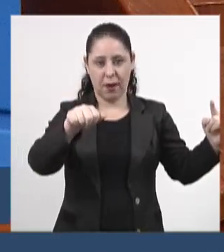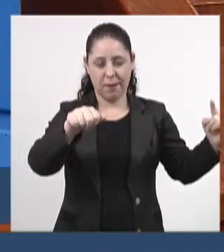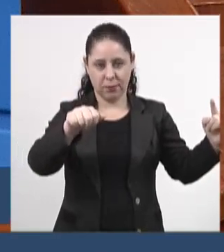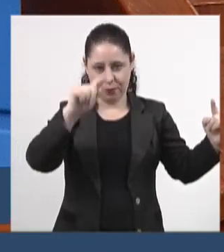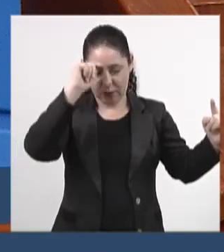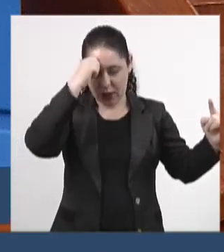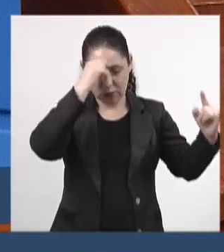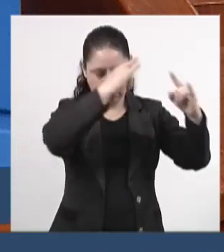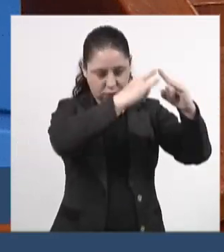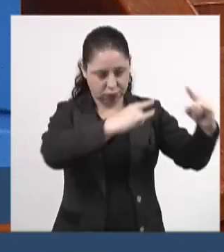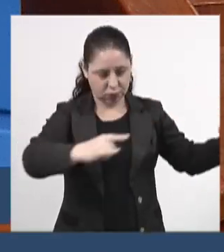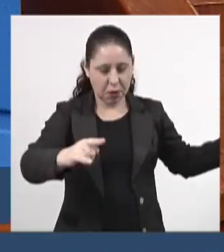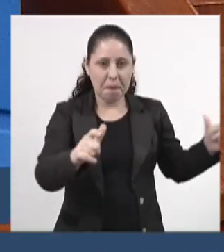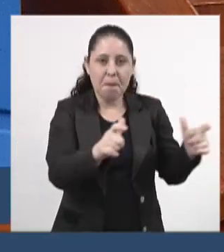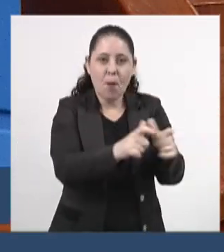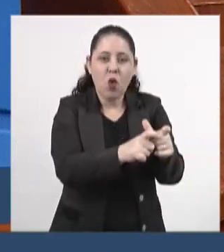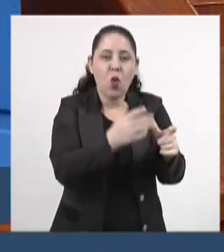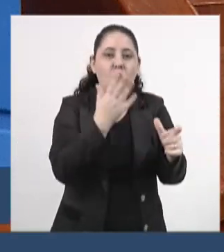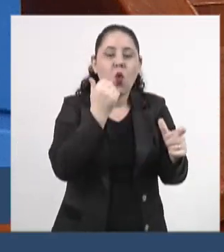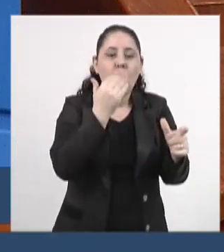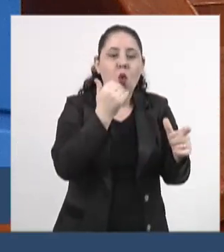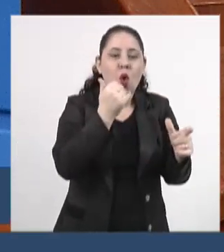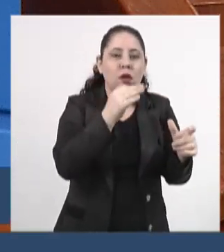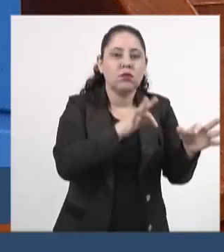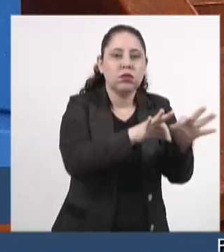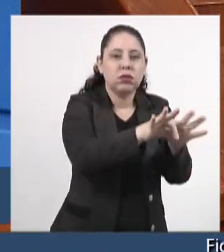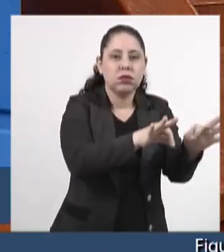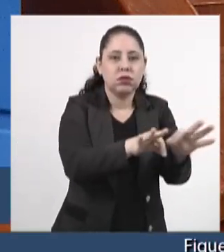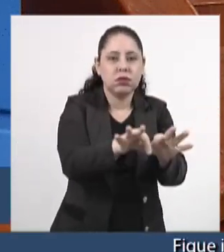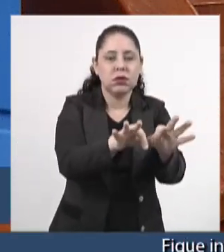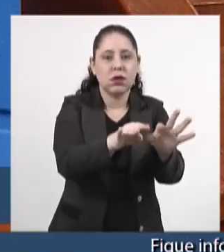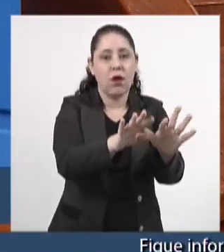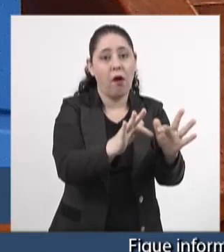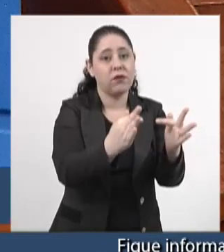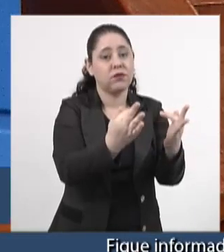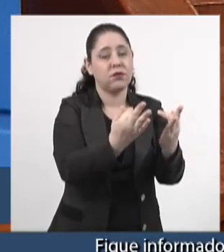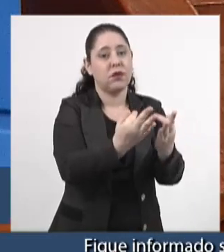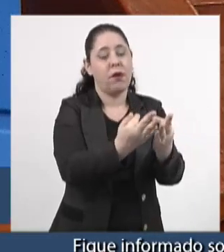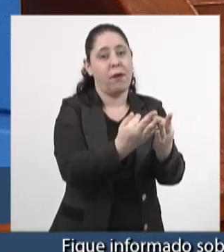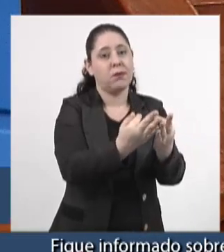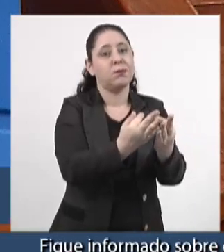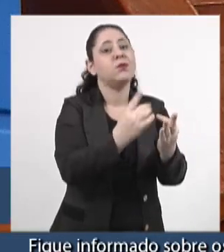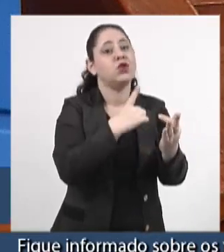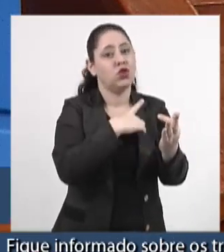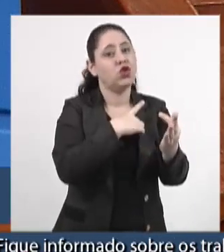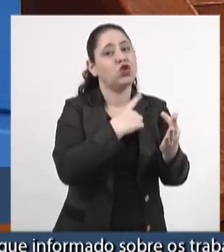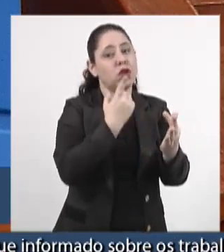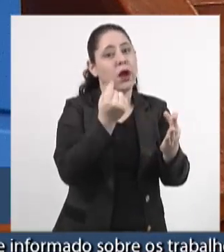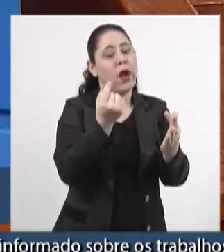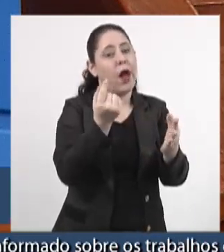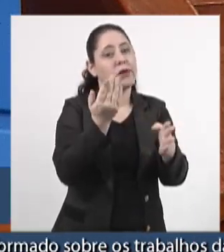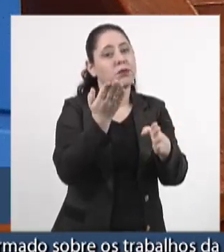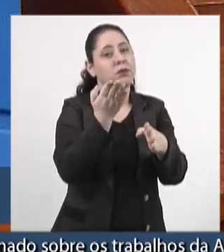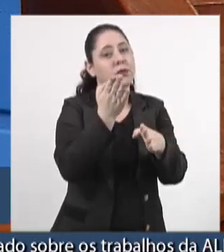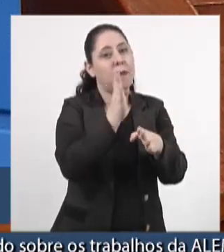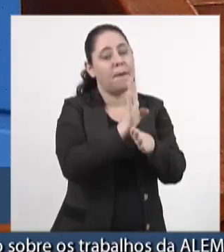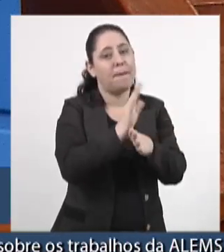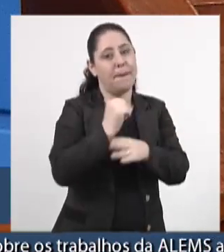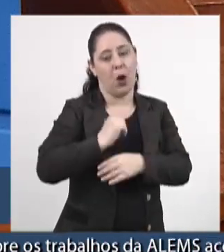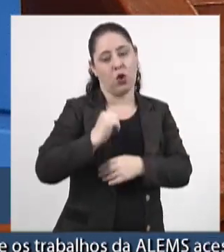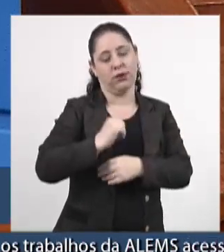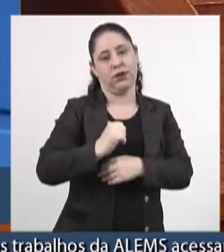com muito pouca comida que tinha lá. Essa família, ela é beneficiária de